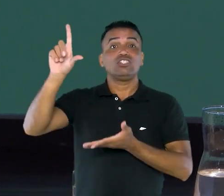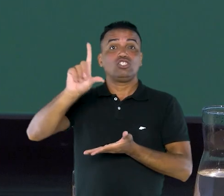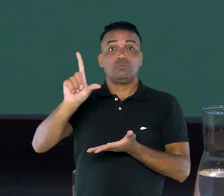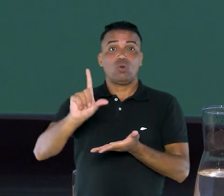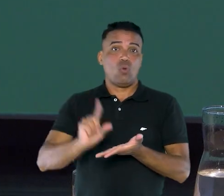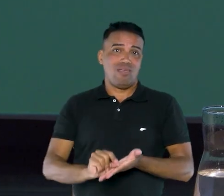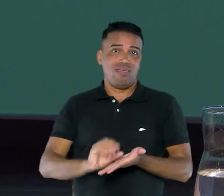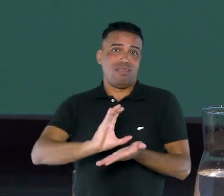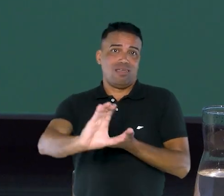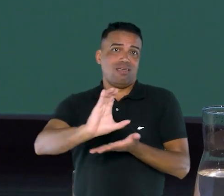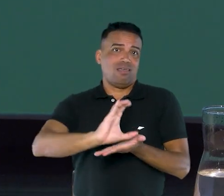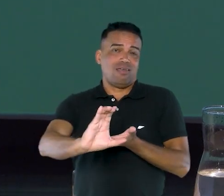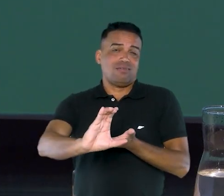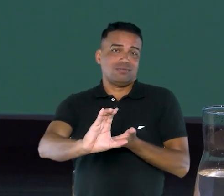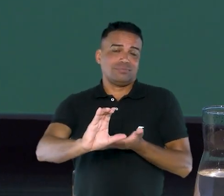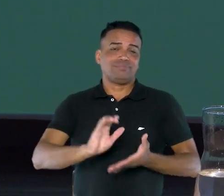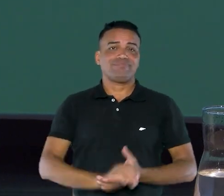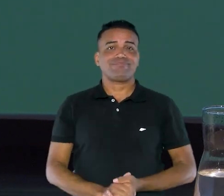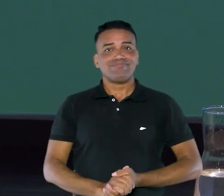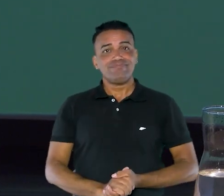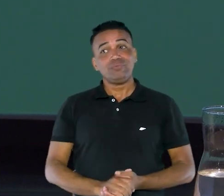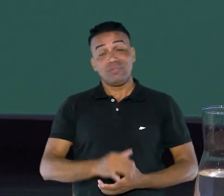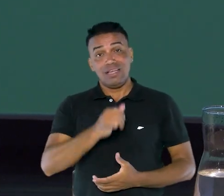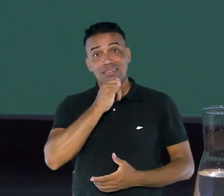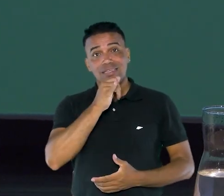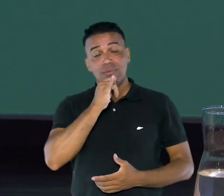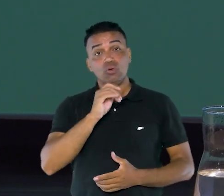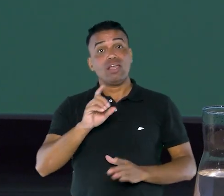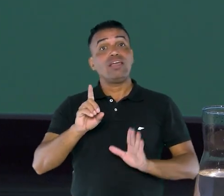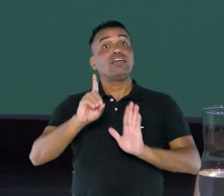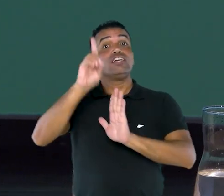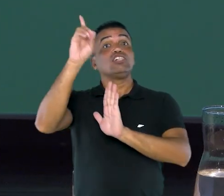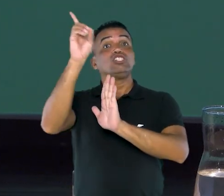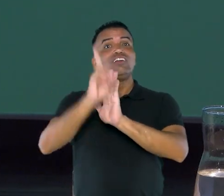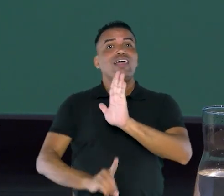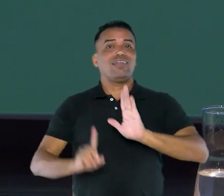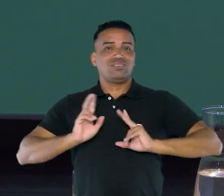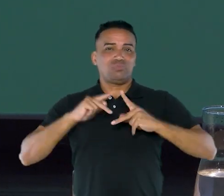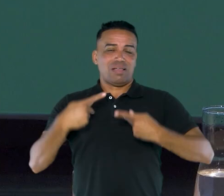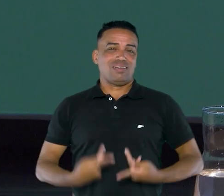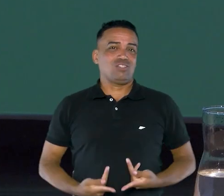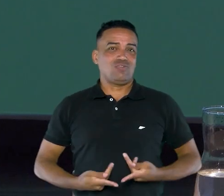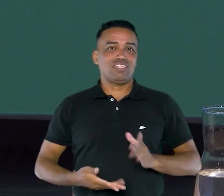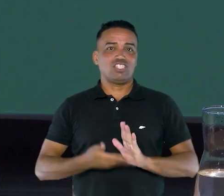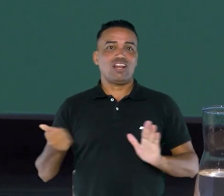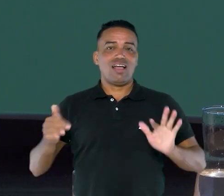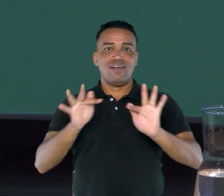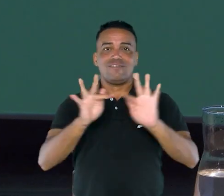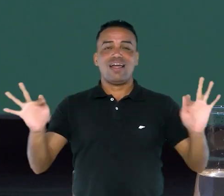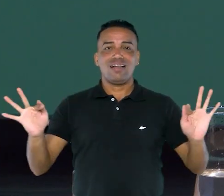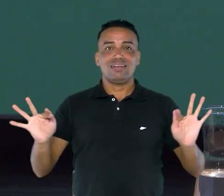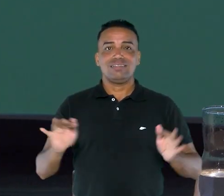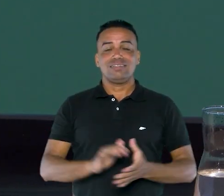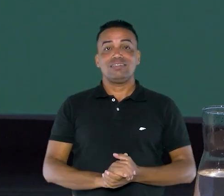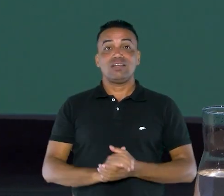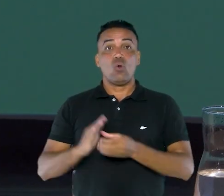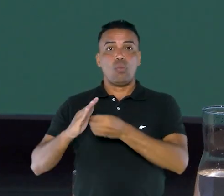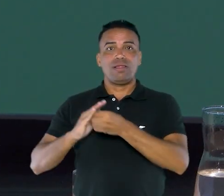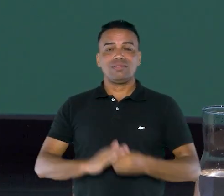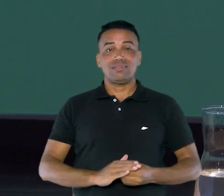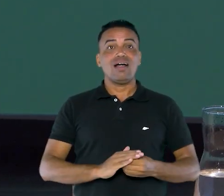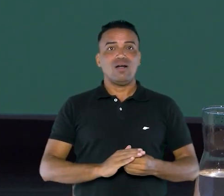que a gente não pode mais usar. Por exemplo, direitos humanos. Por exemplo, opressão de gênero.